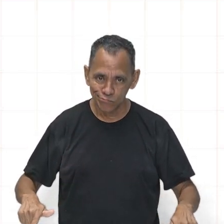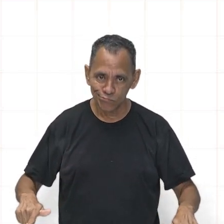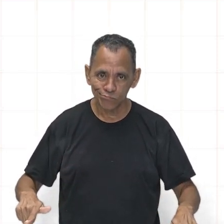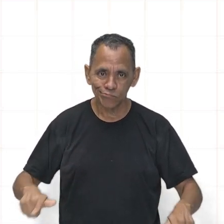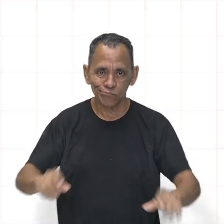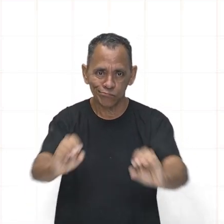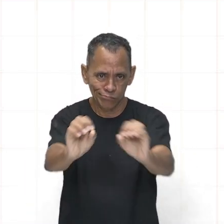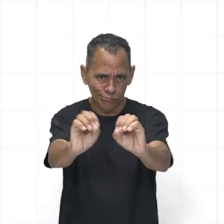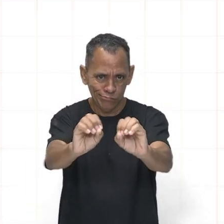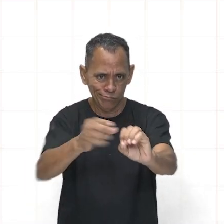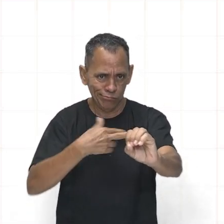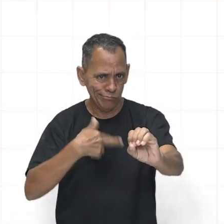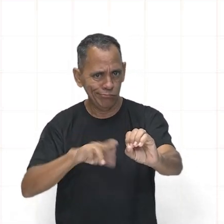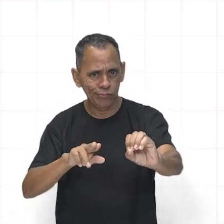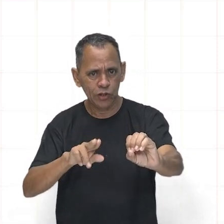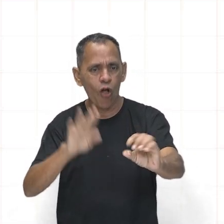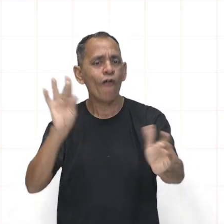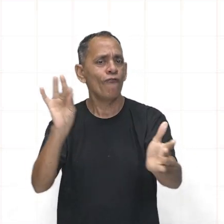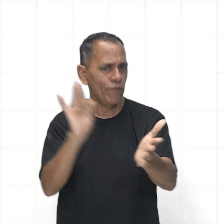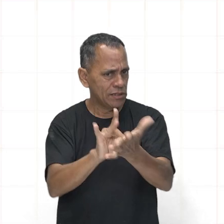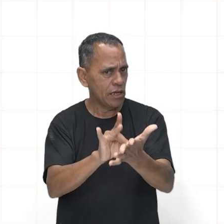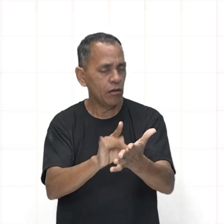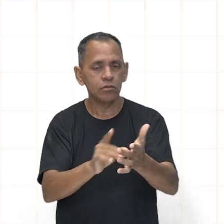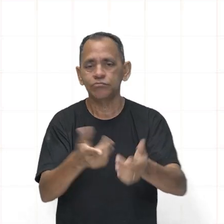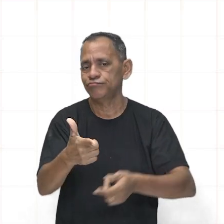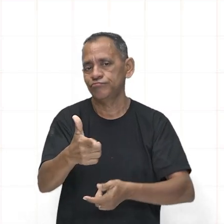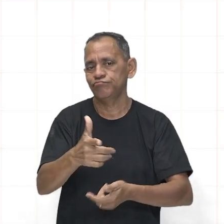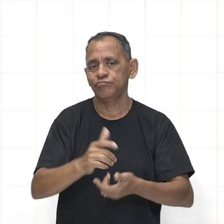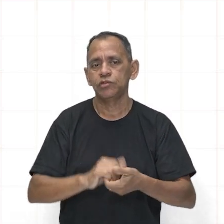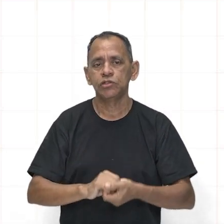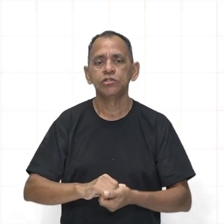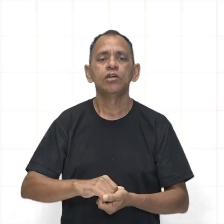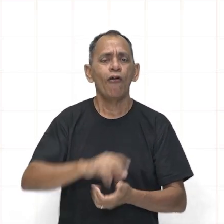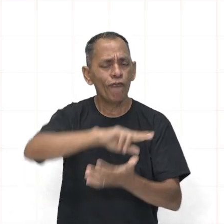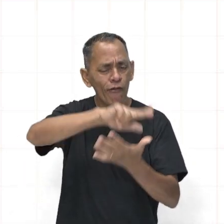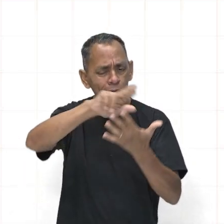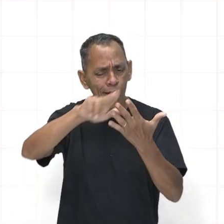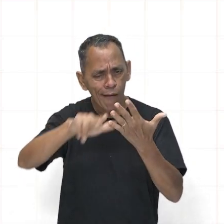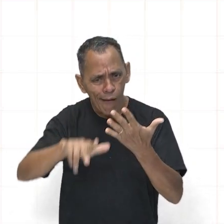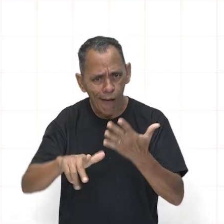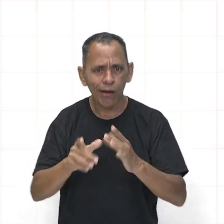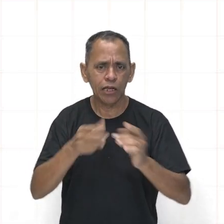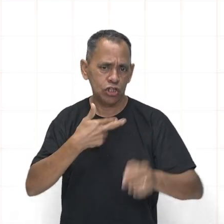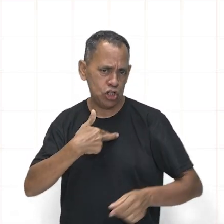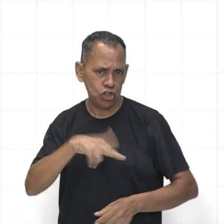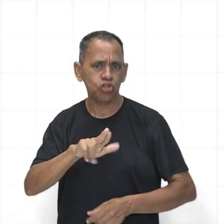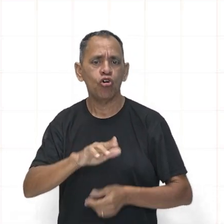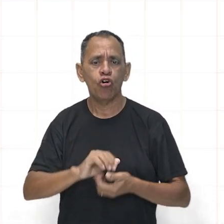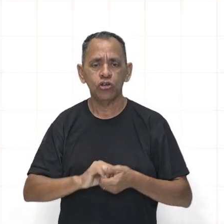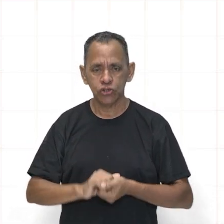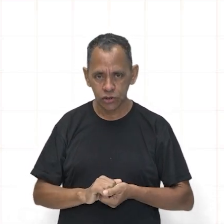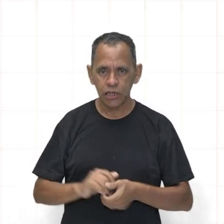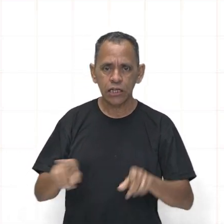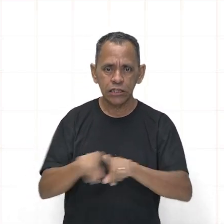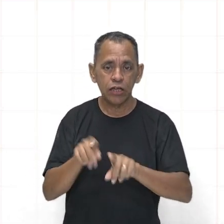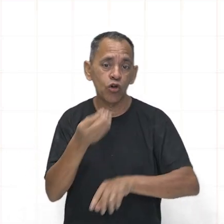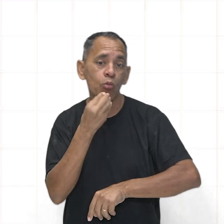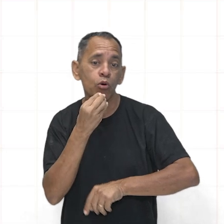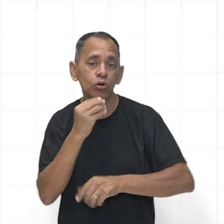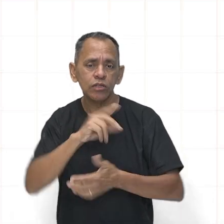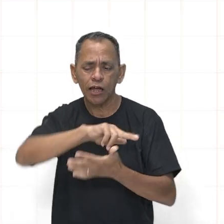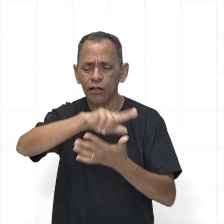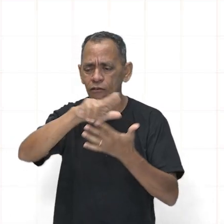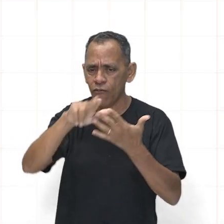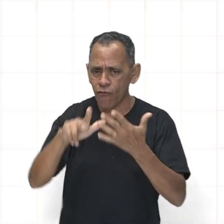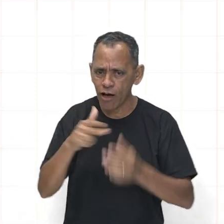momento, o território brasileiro não tem mais uma religião oficial, e sim a abertura para uma